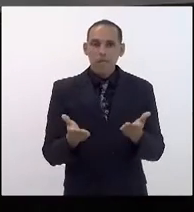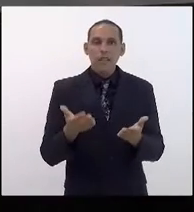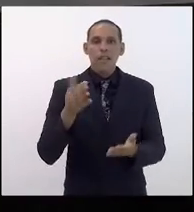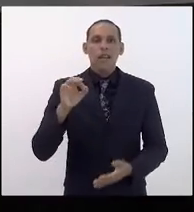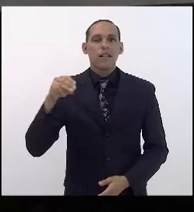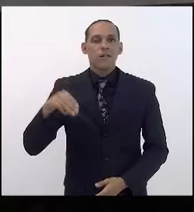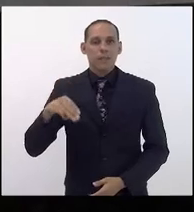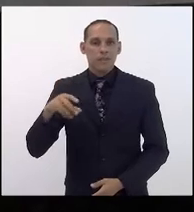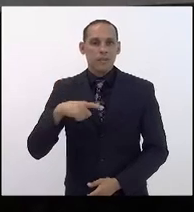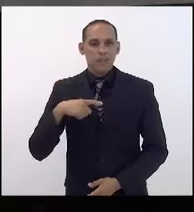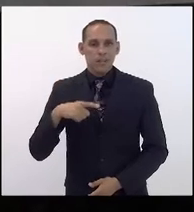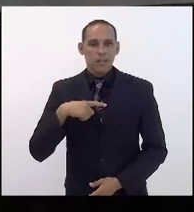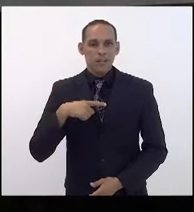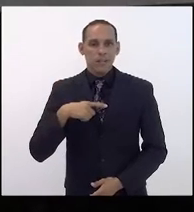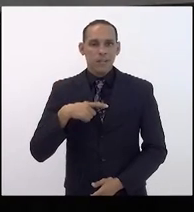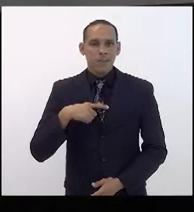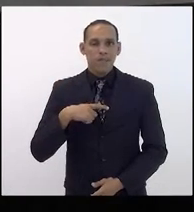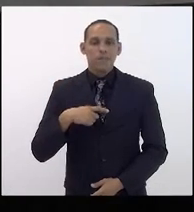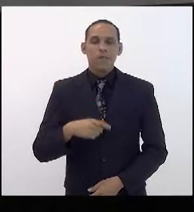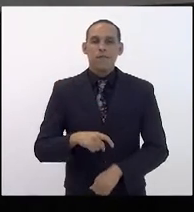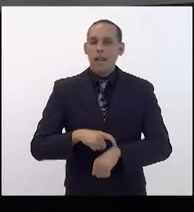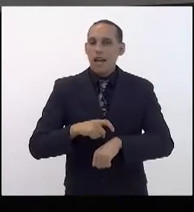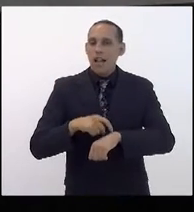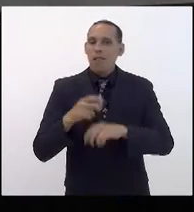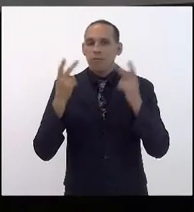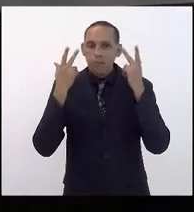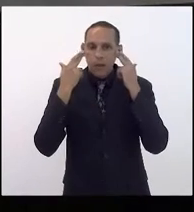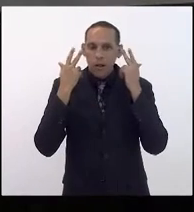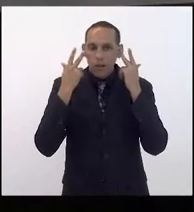dispõe de dez minutos no tempo regimental